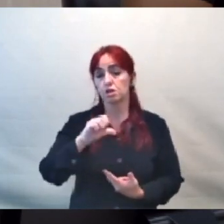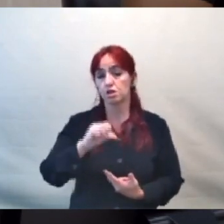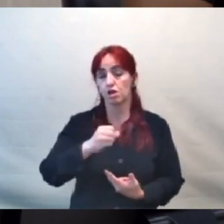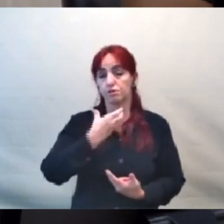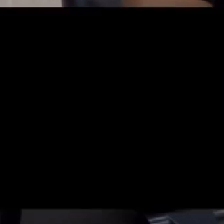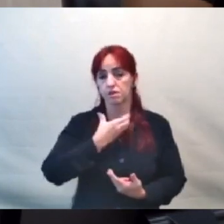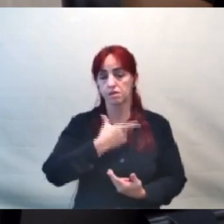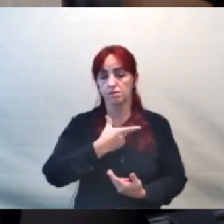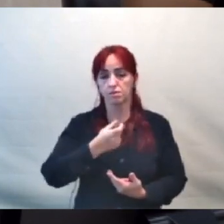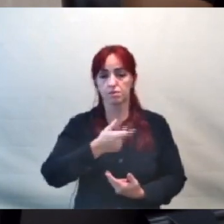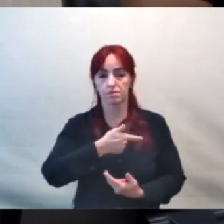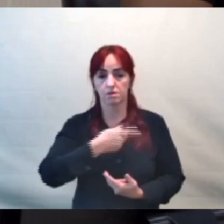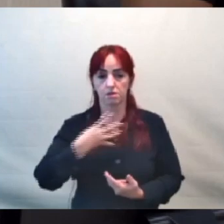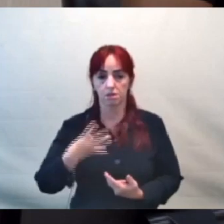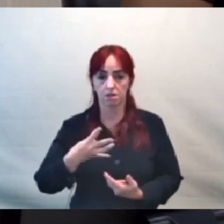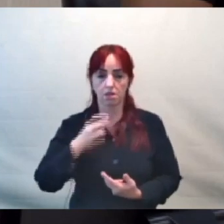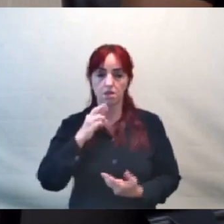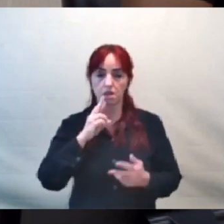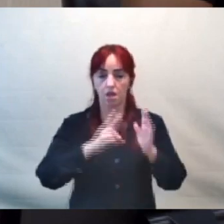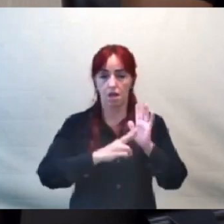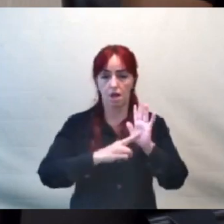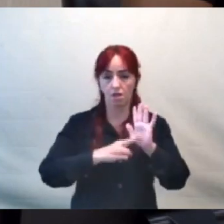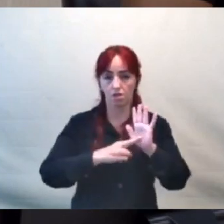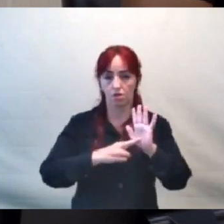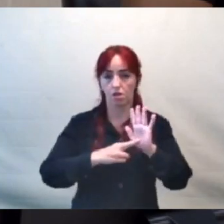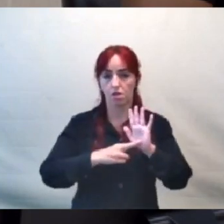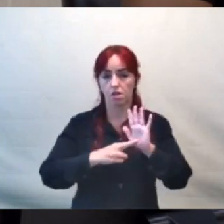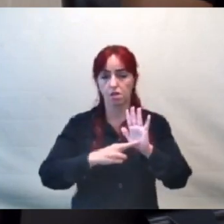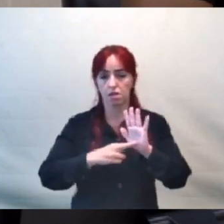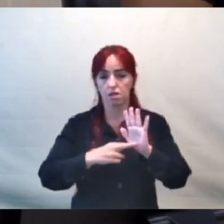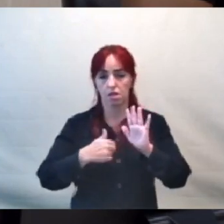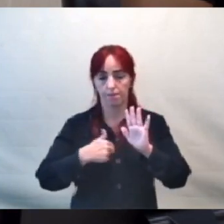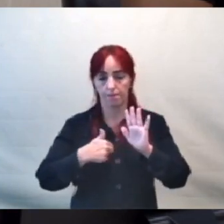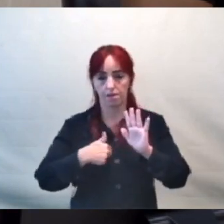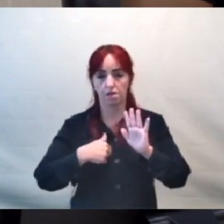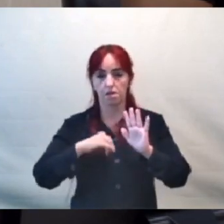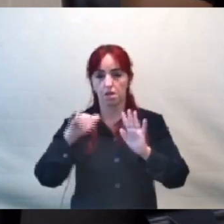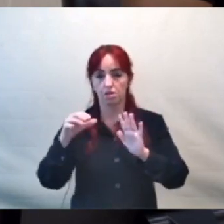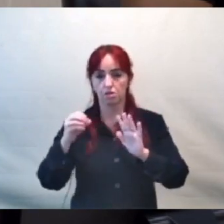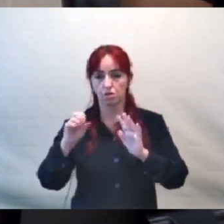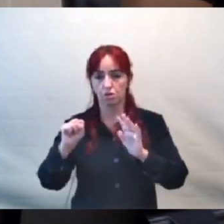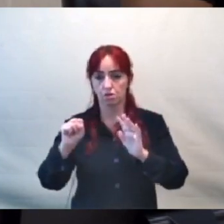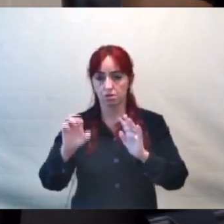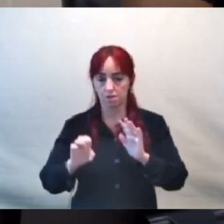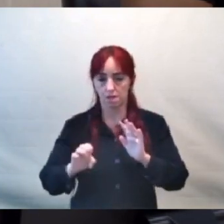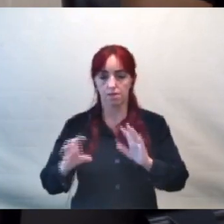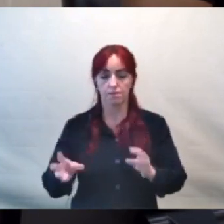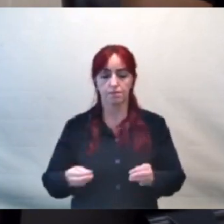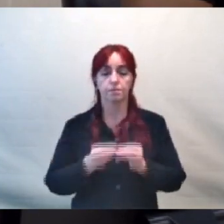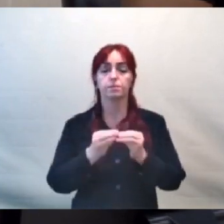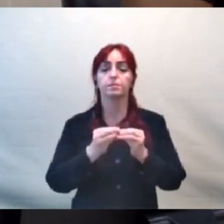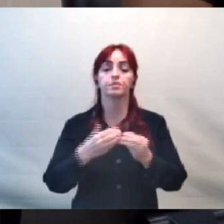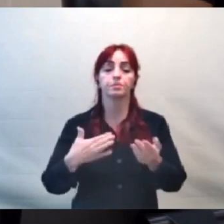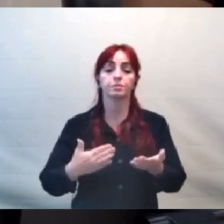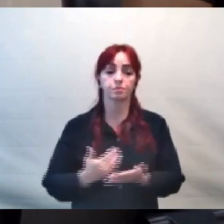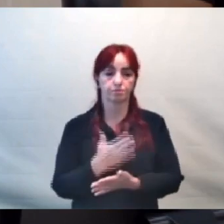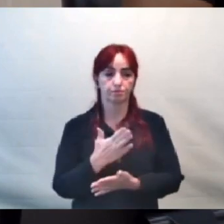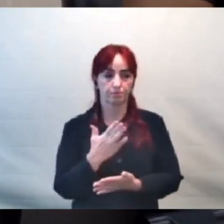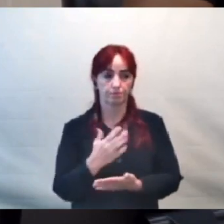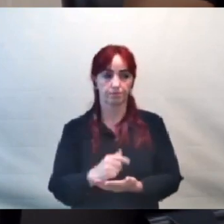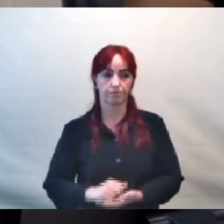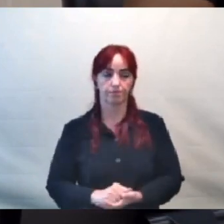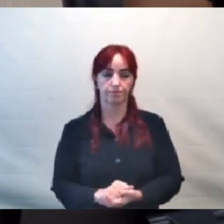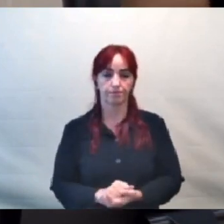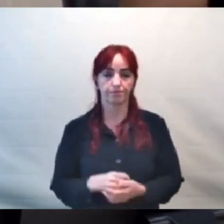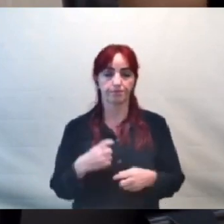46 de 29/12/2023. A relatoria foi do vereador José Ferreira, conclusão pela aprovação. Em